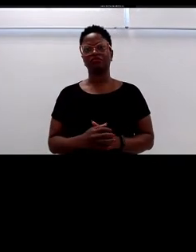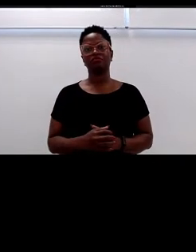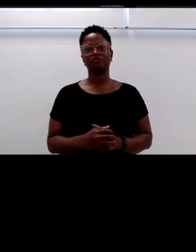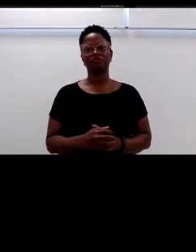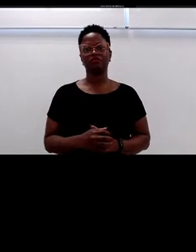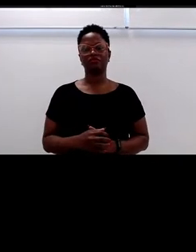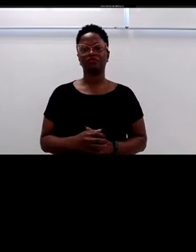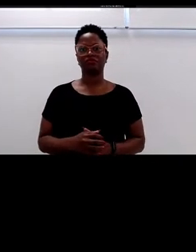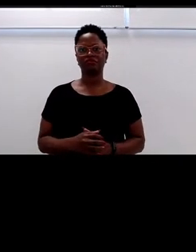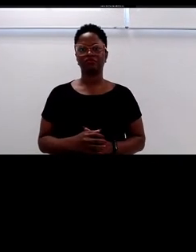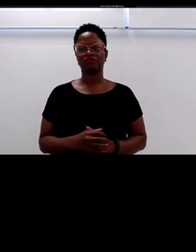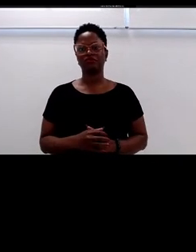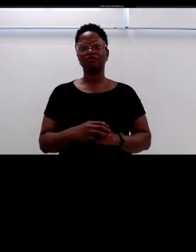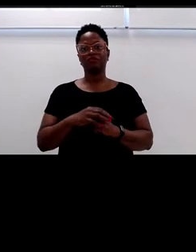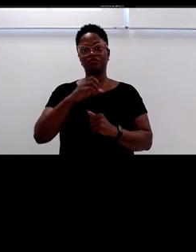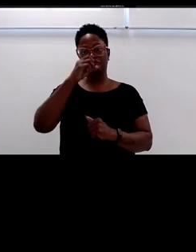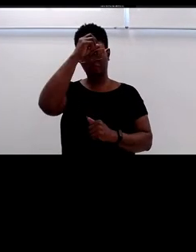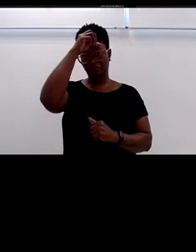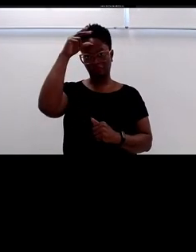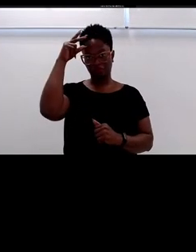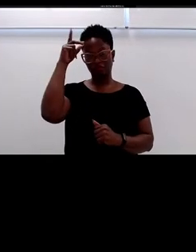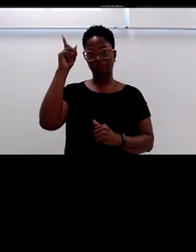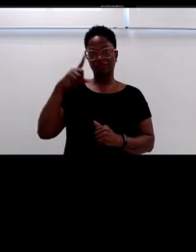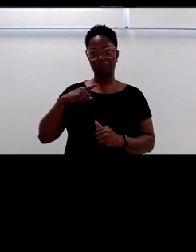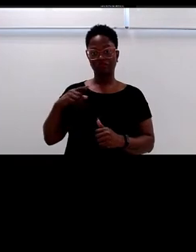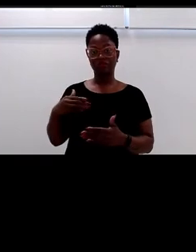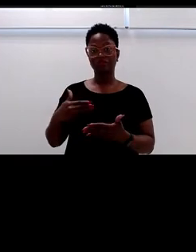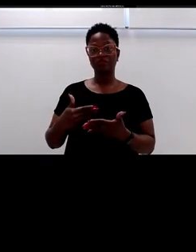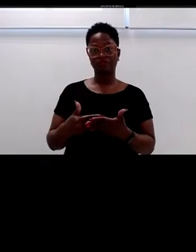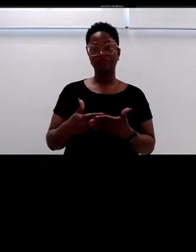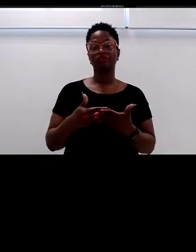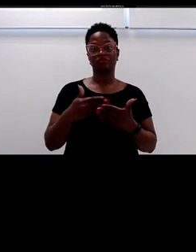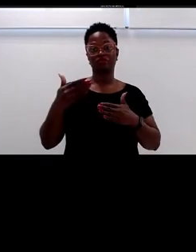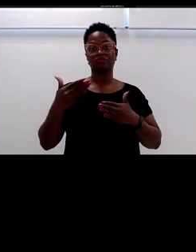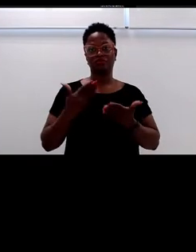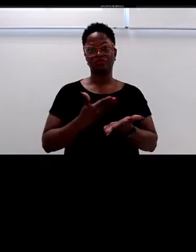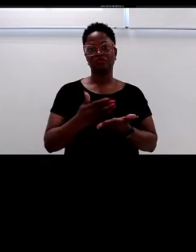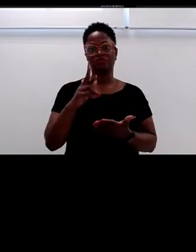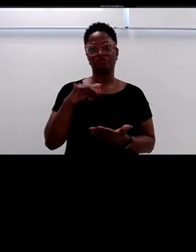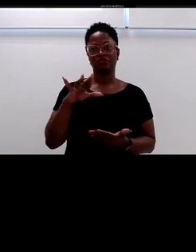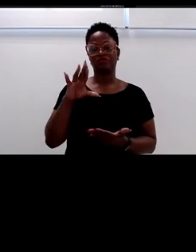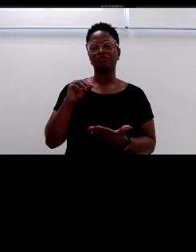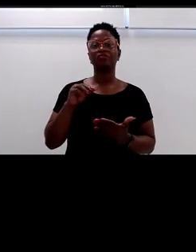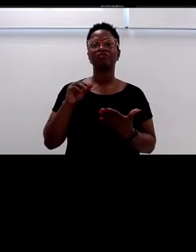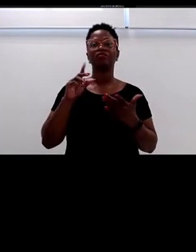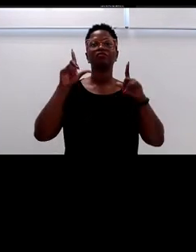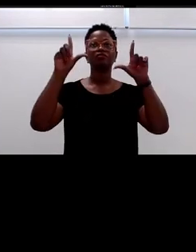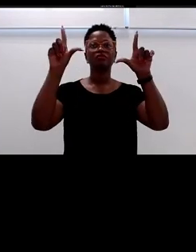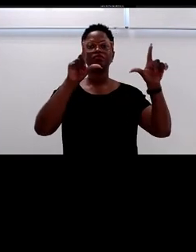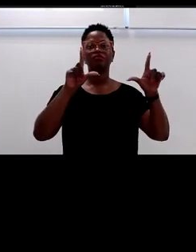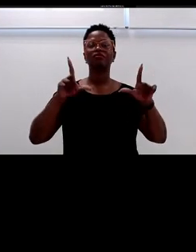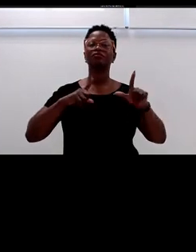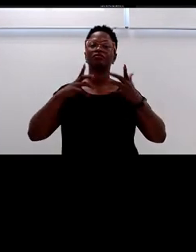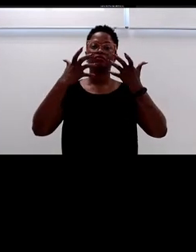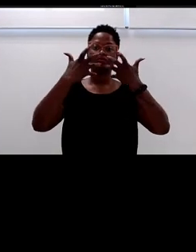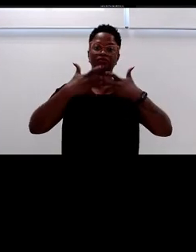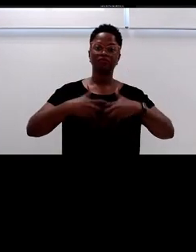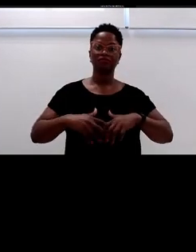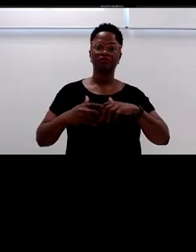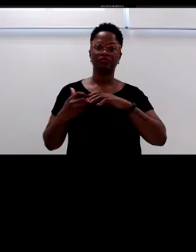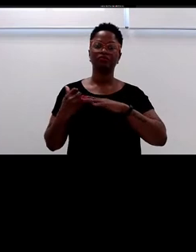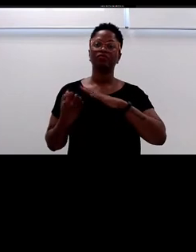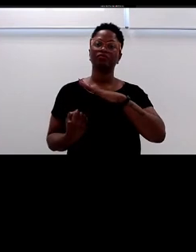A arquitetura do fim da Idade Média e início do Renascimento, as paredes tinham uma função de sustentação.